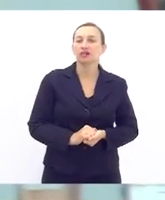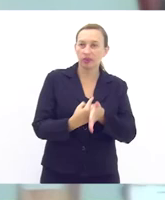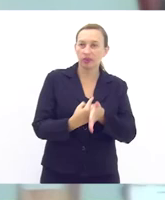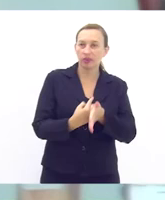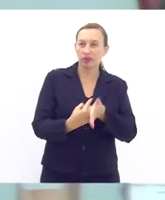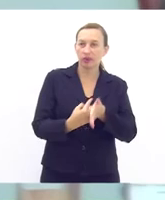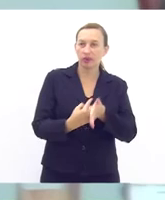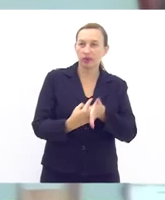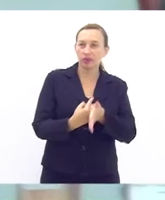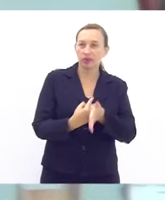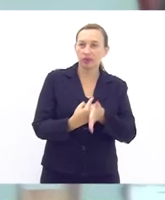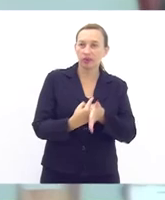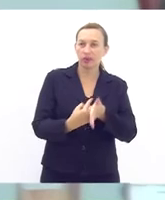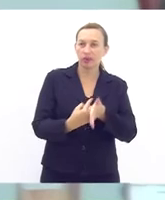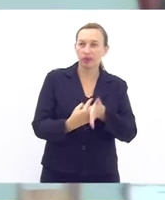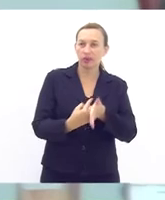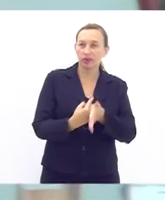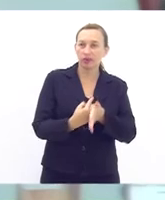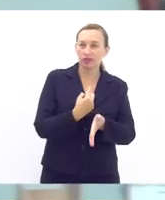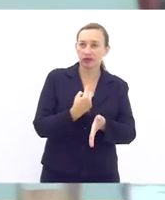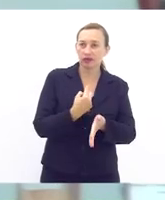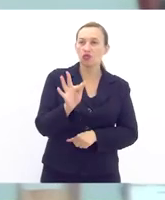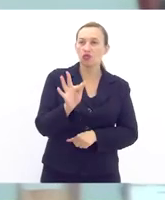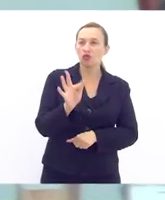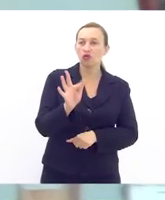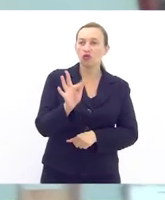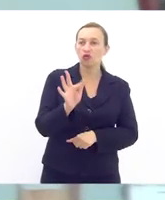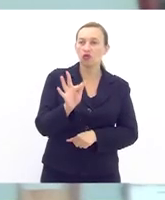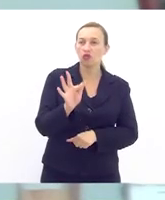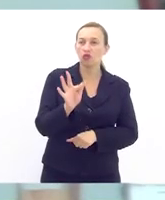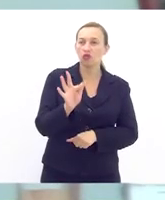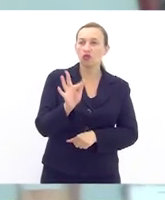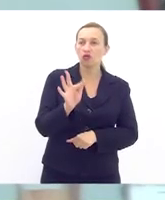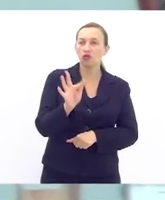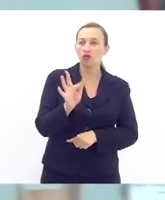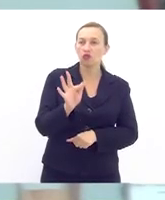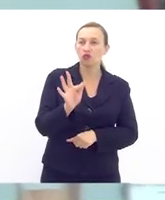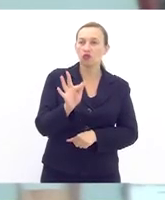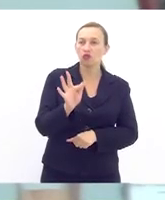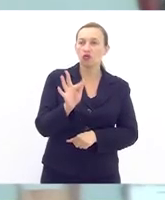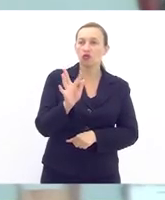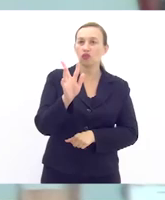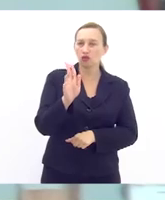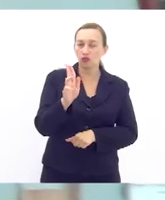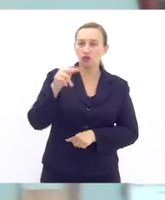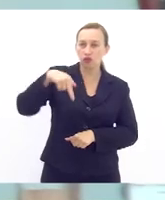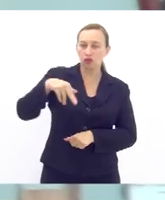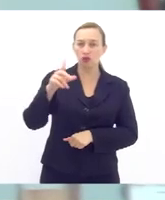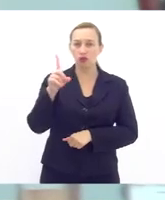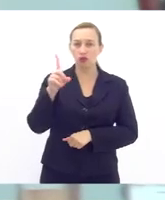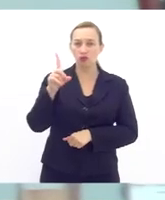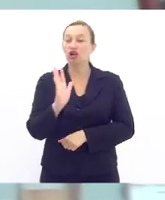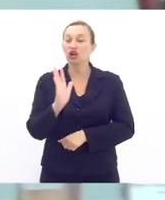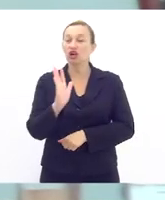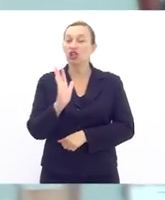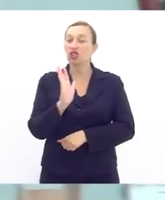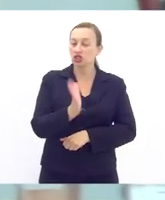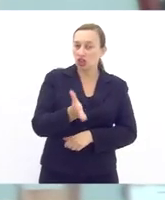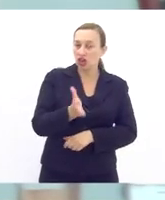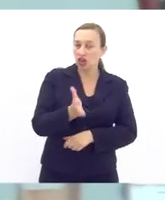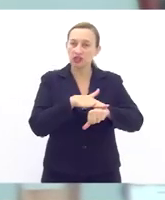terceira coisa não foi perguntada nós somos super a favor da mudança do fundre a gente tem conversado com alguns comitês